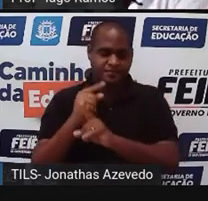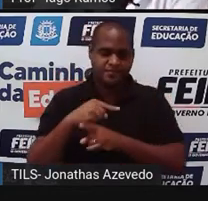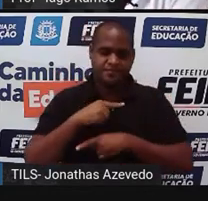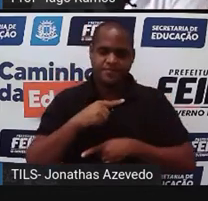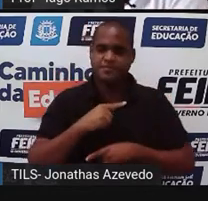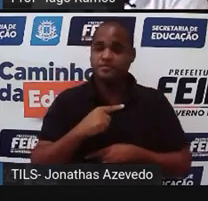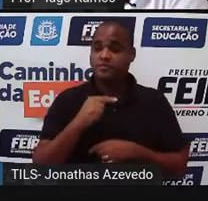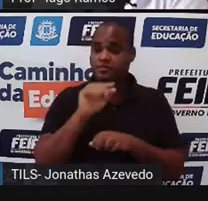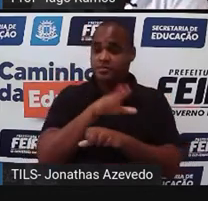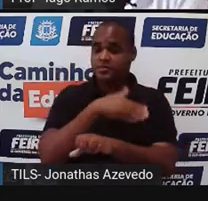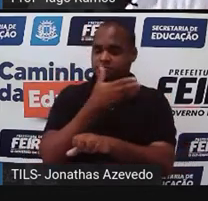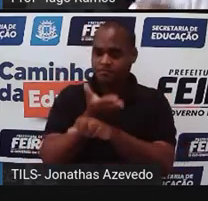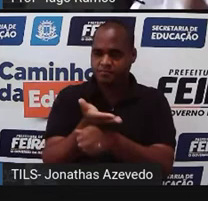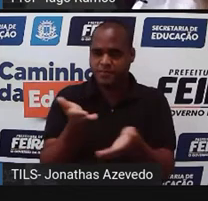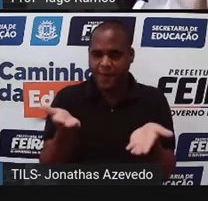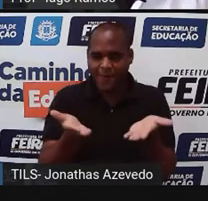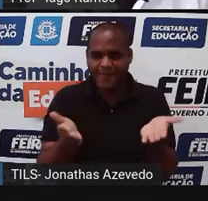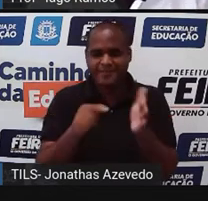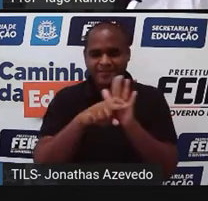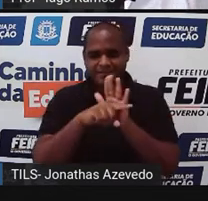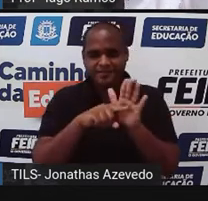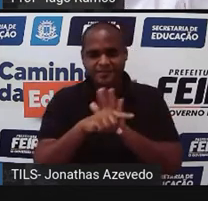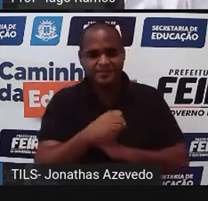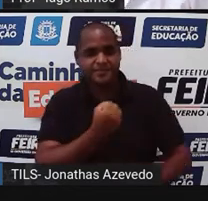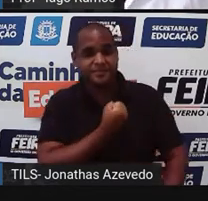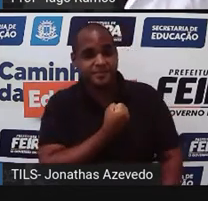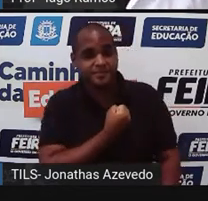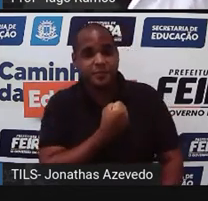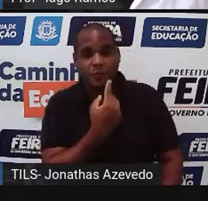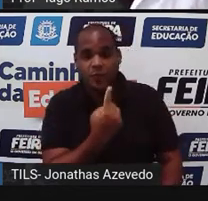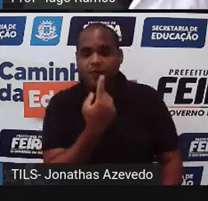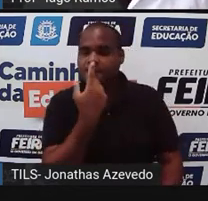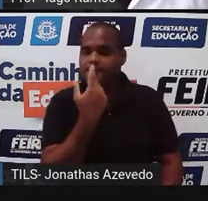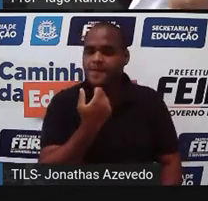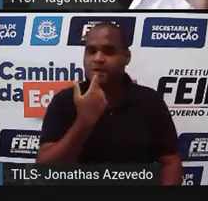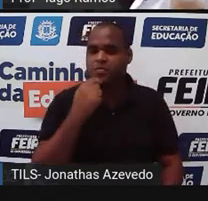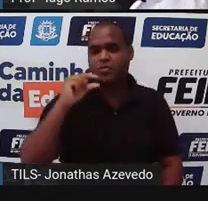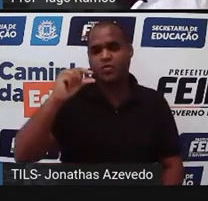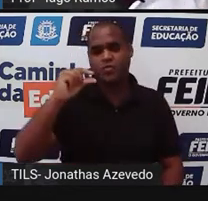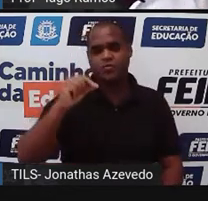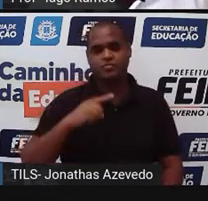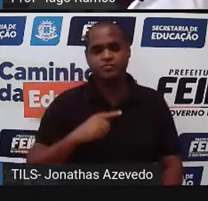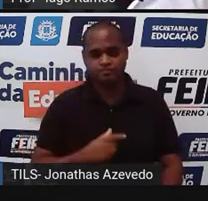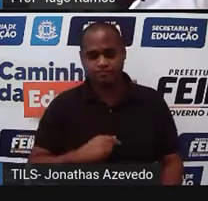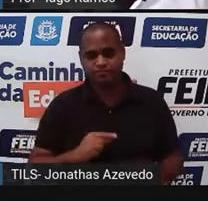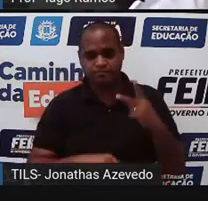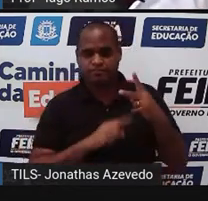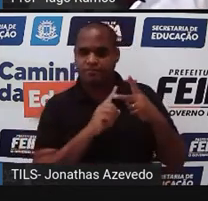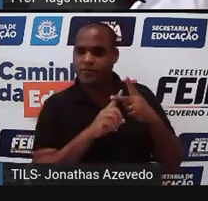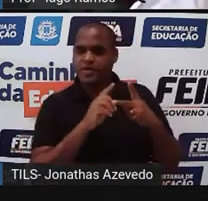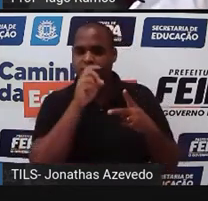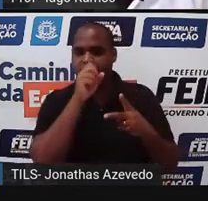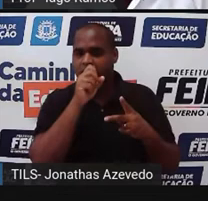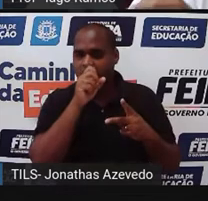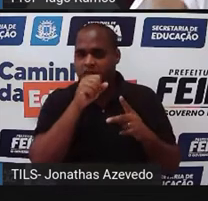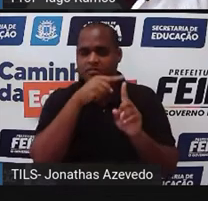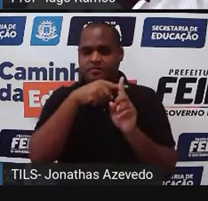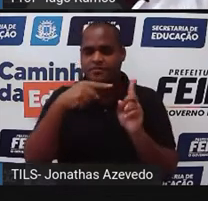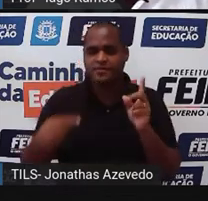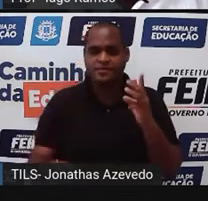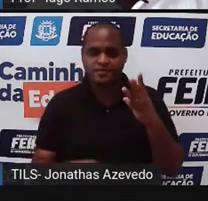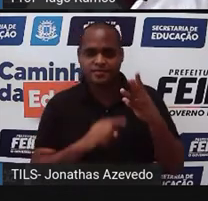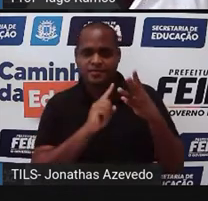entendeu Até esse momento da aula número um vermelho para pouco número dois laranja para metade